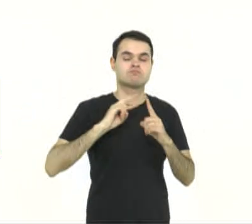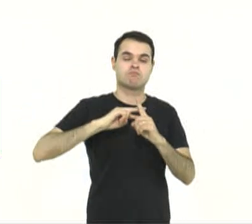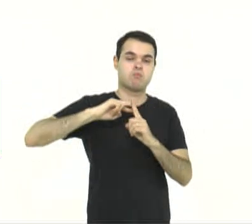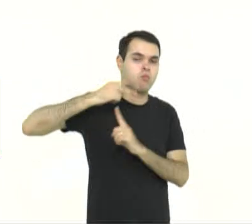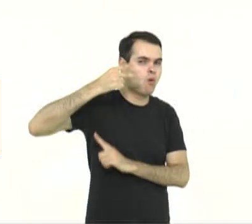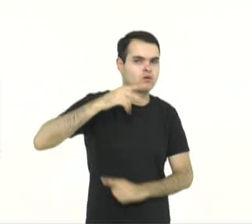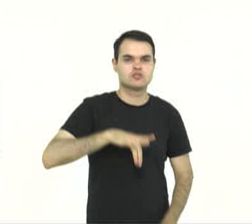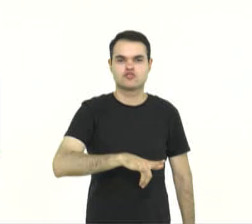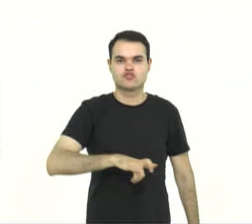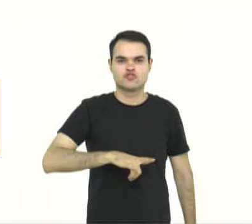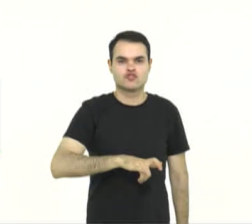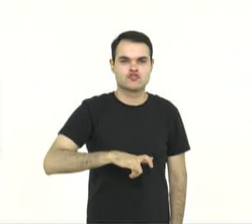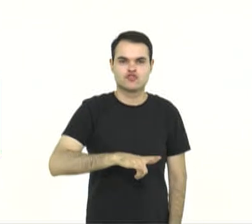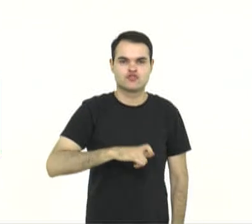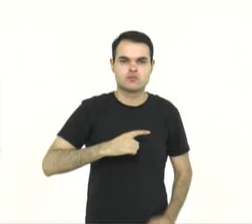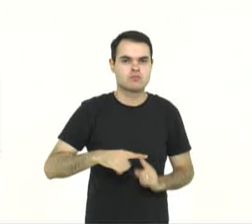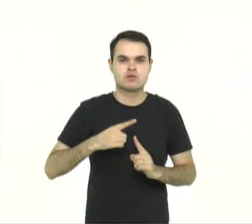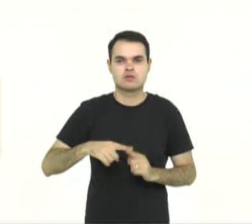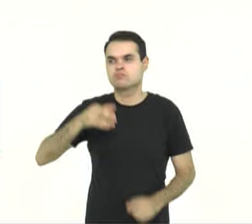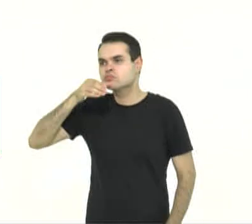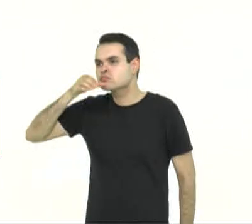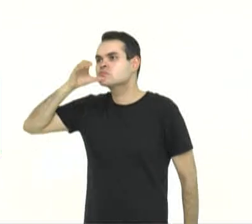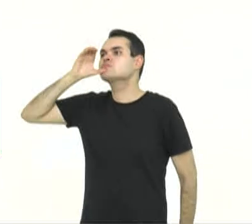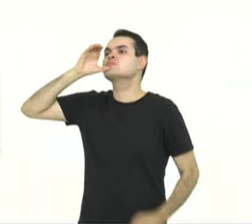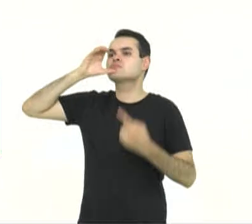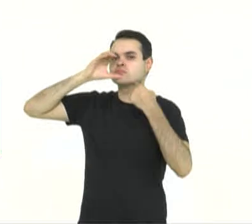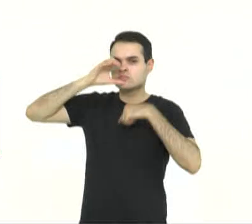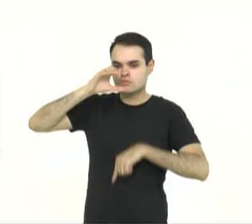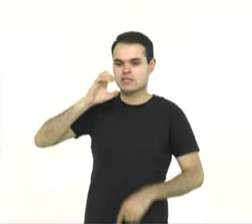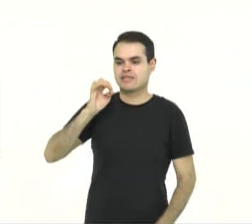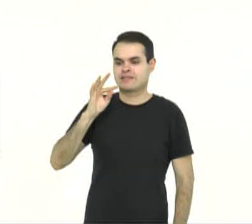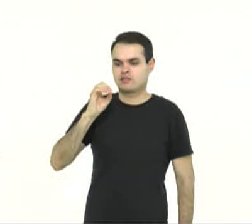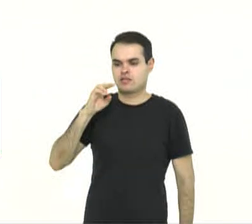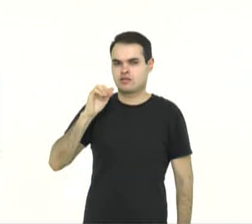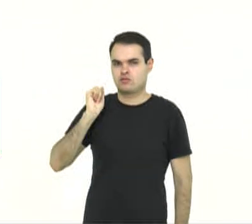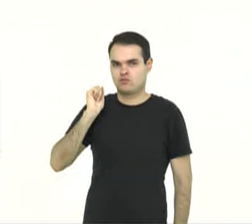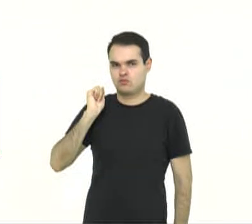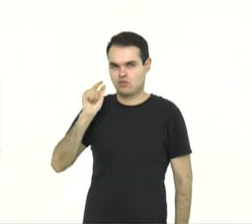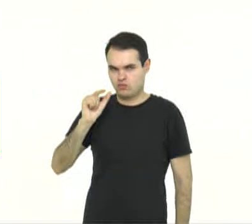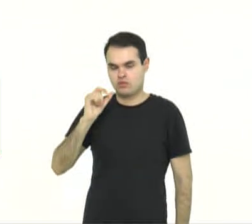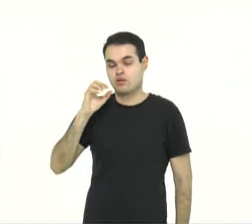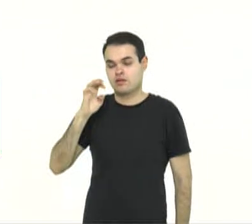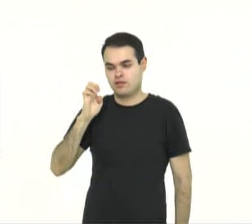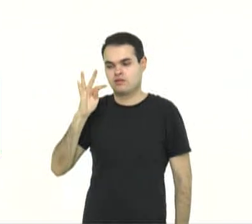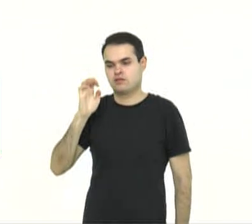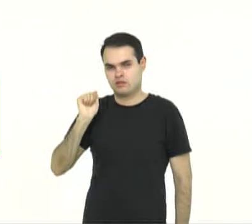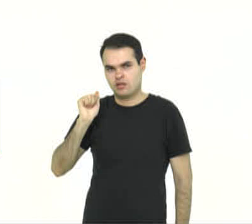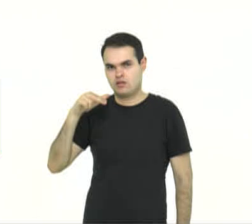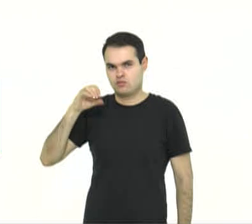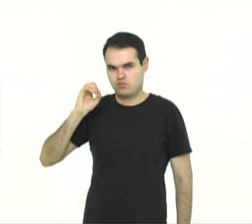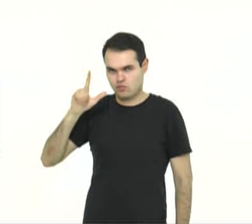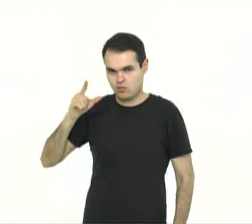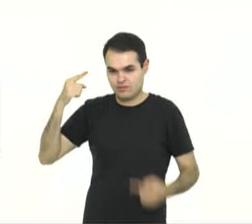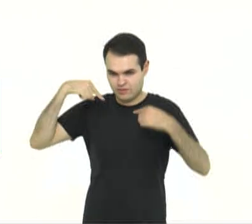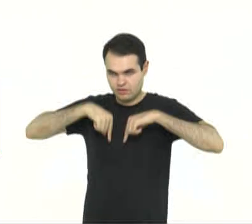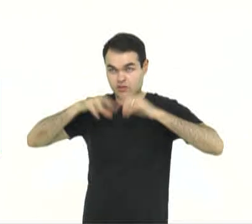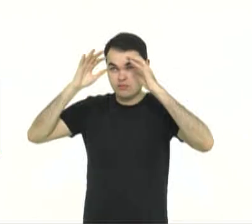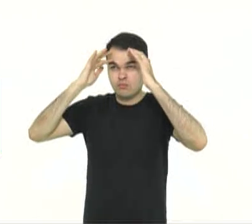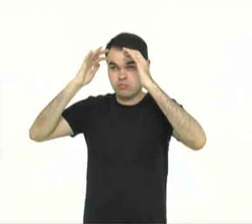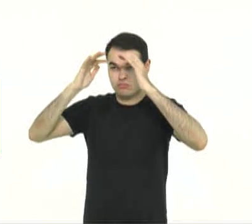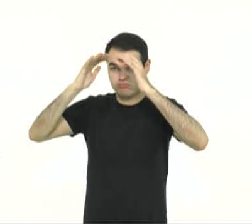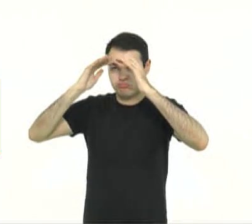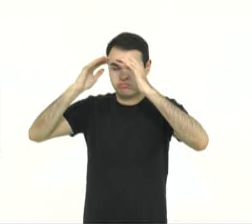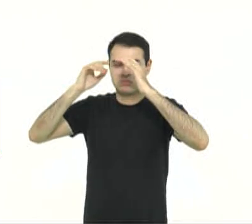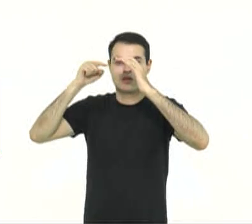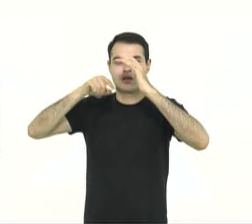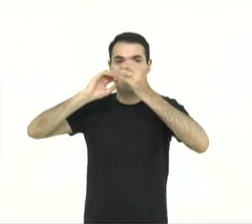não rola só pela quantidade de líquido ingerido. O etanol age na hipófise, uma glândula no cérebro. Lá, ele inibe a produção de um